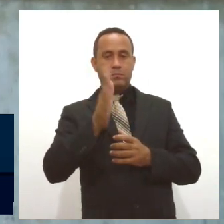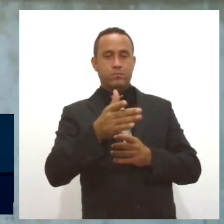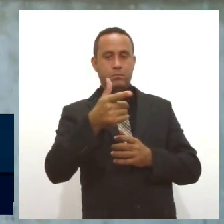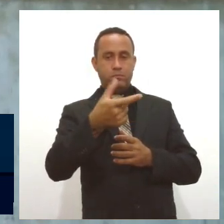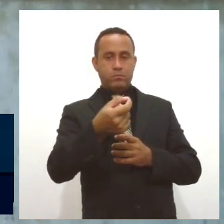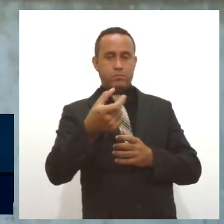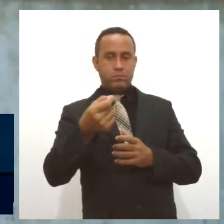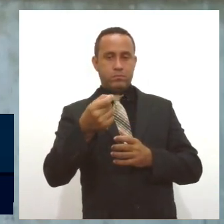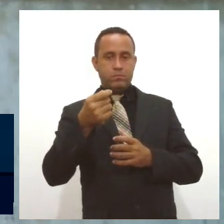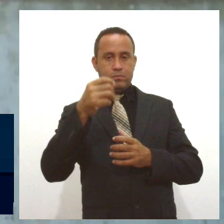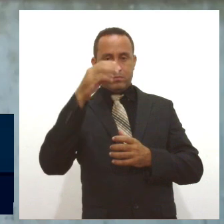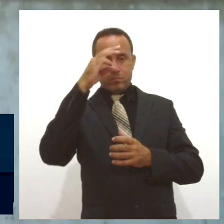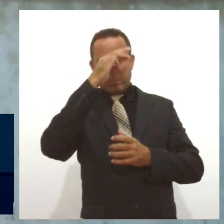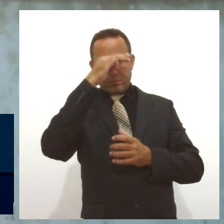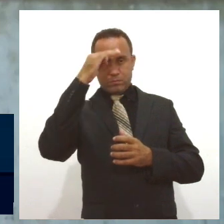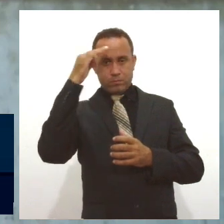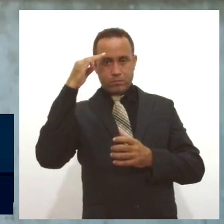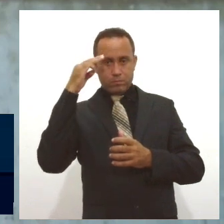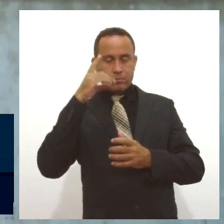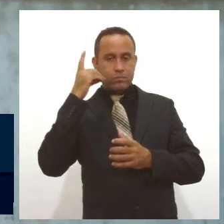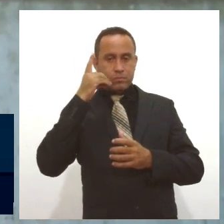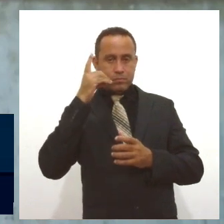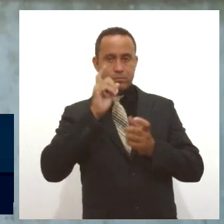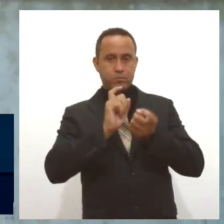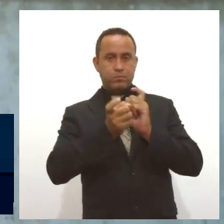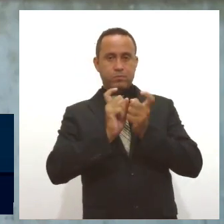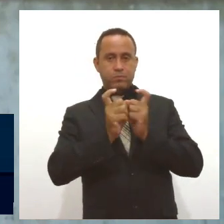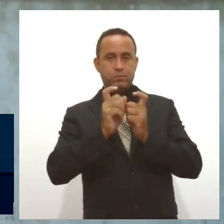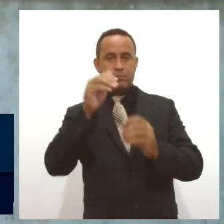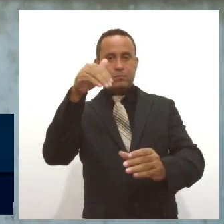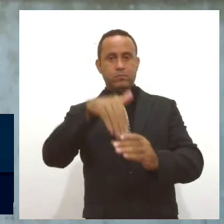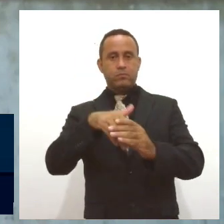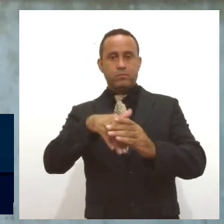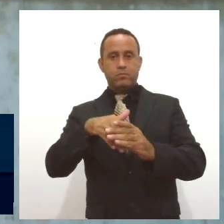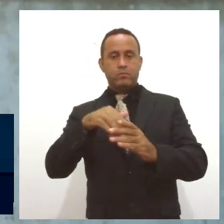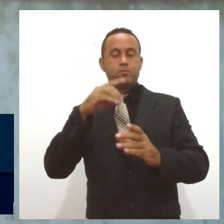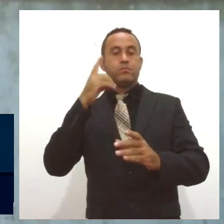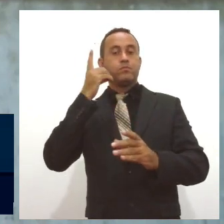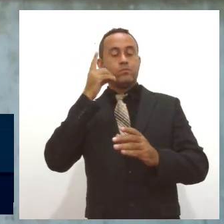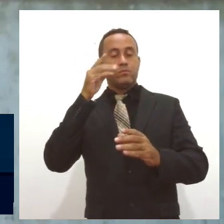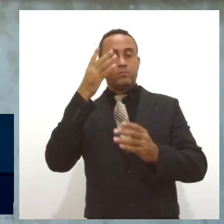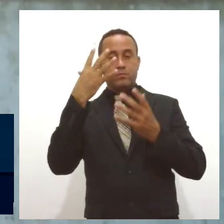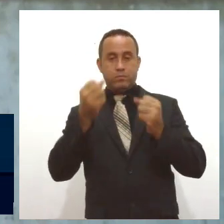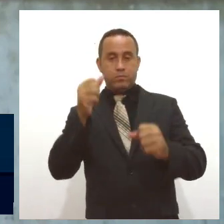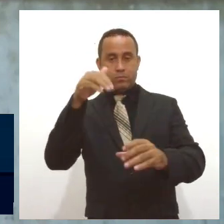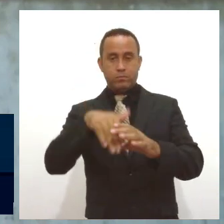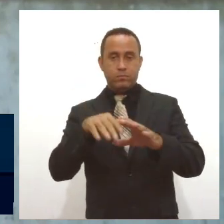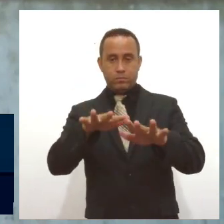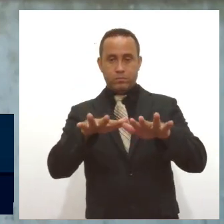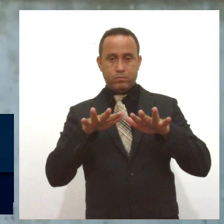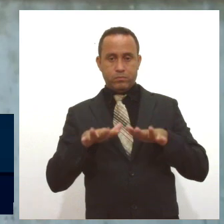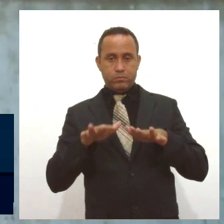74/2020. Autoria para Maria Mendonça. Em discussão, em votação, os deputados que aprovam permaneçam como se